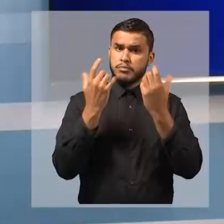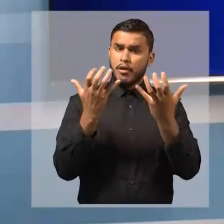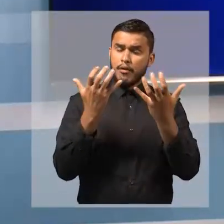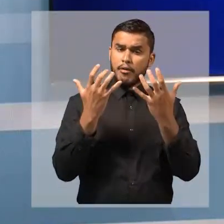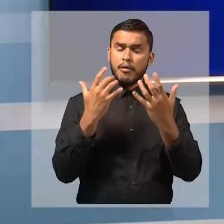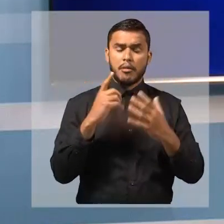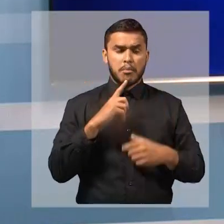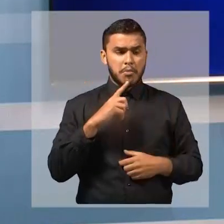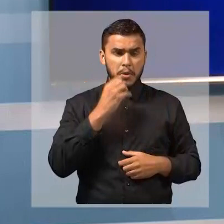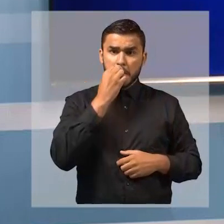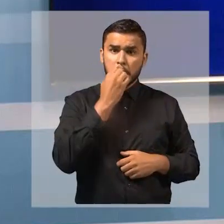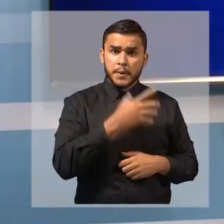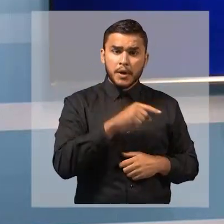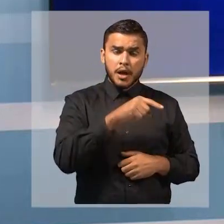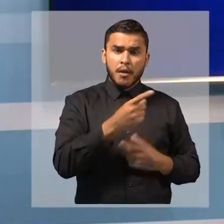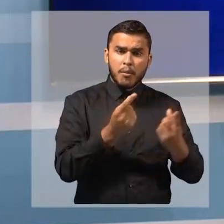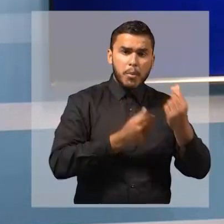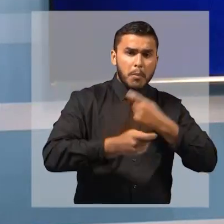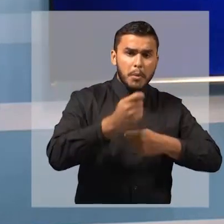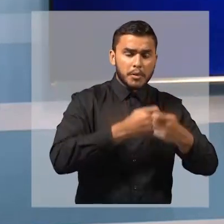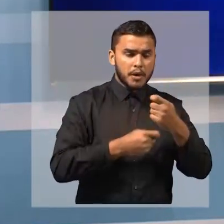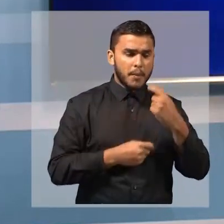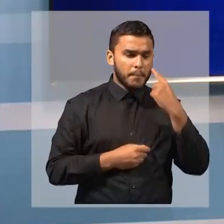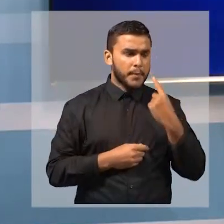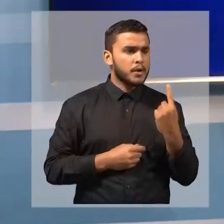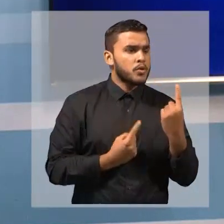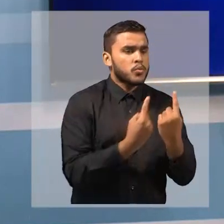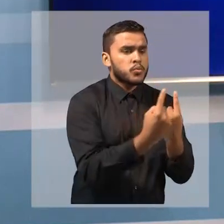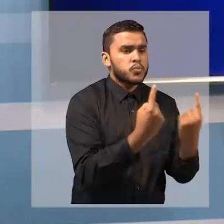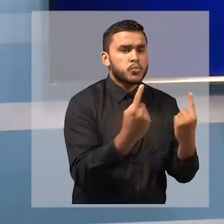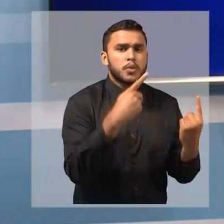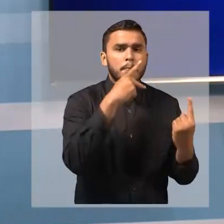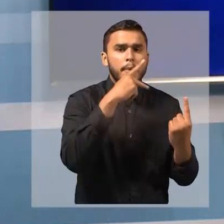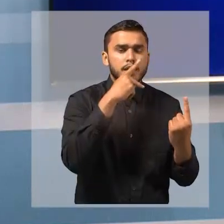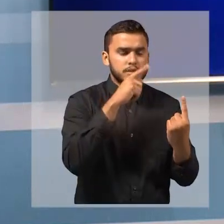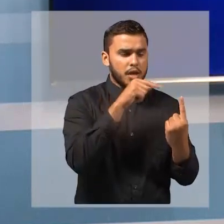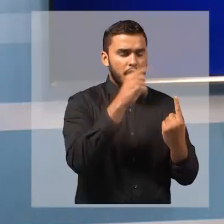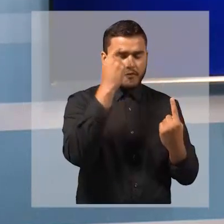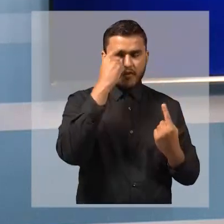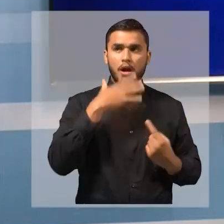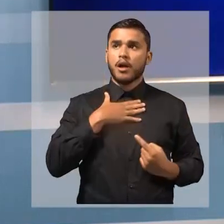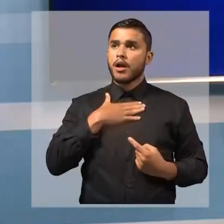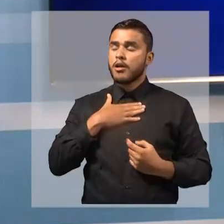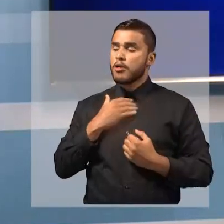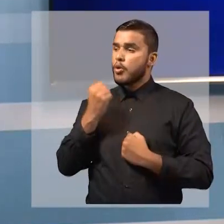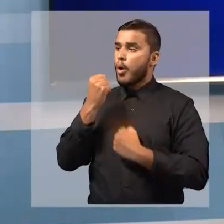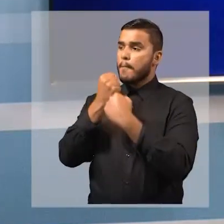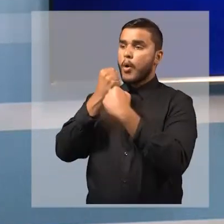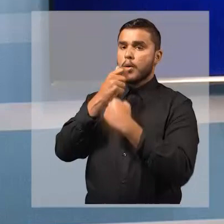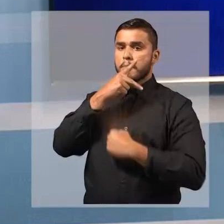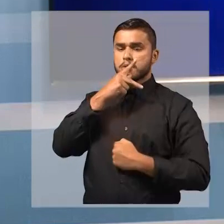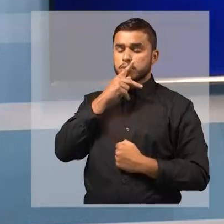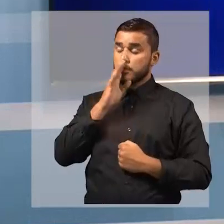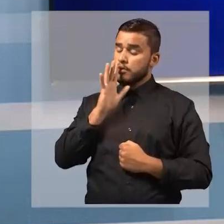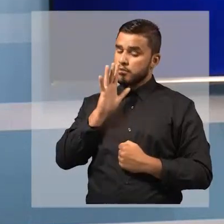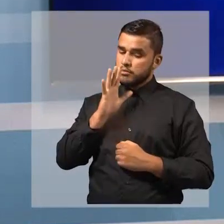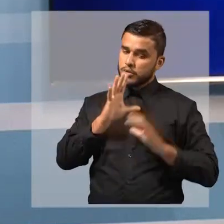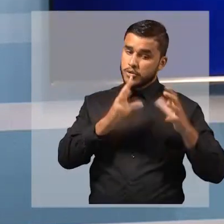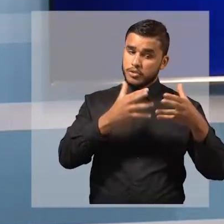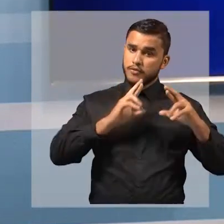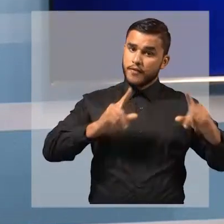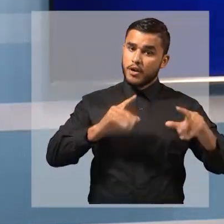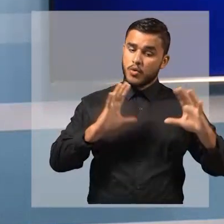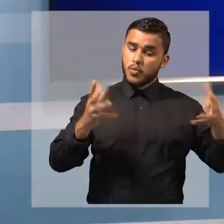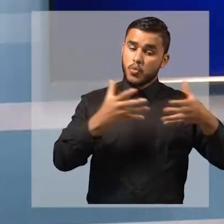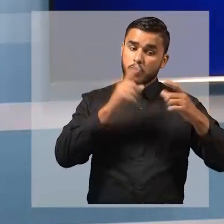bancada ruralista, tem essa mesma necessidade de defender, ele vai defender outras coisas. Tá? Mas eu só queria retomar aqui para o eixo, que o eixo dos conflitos